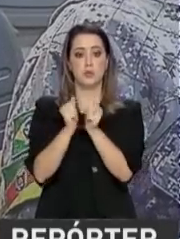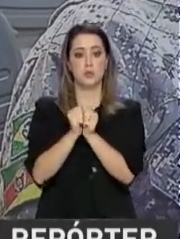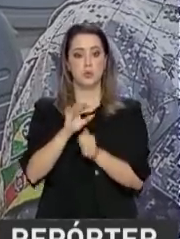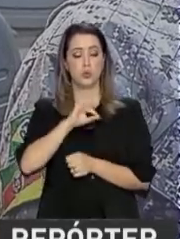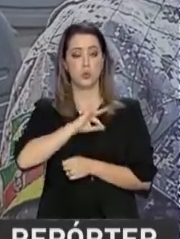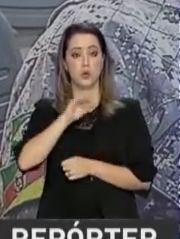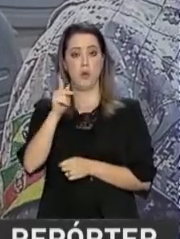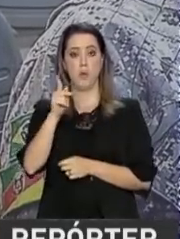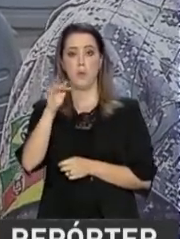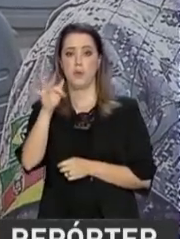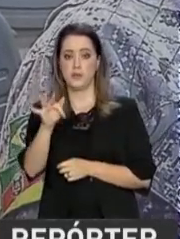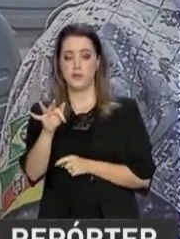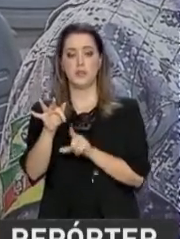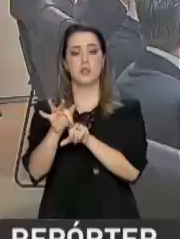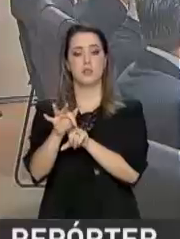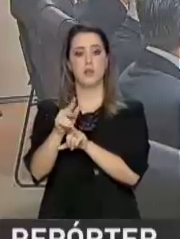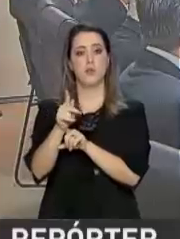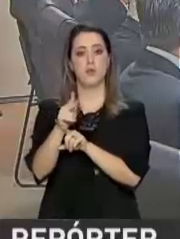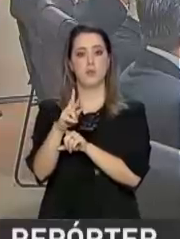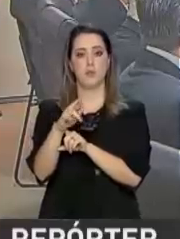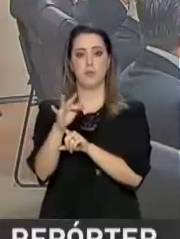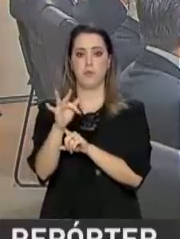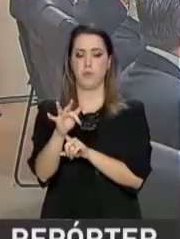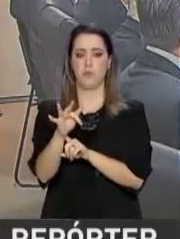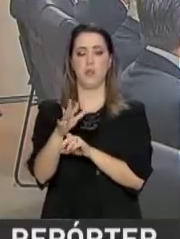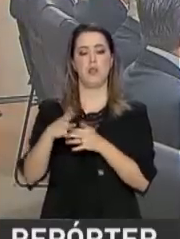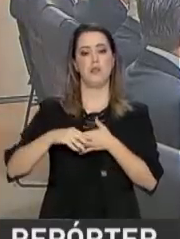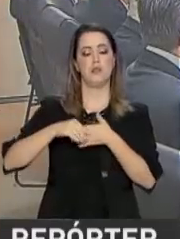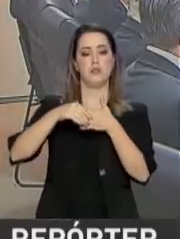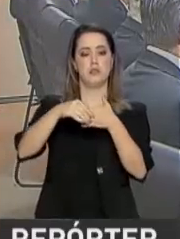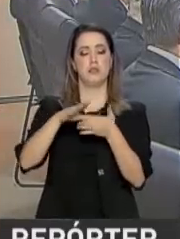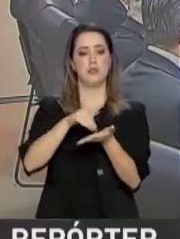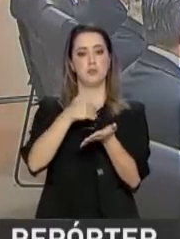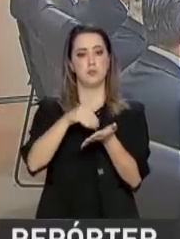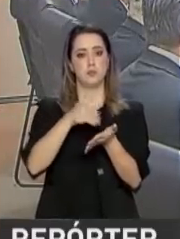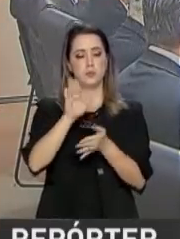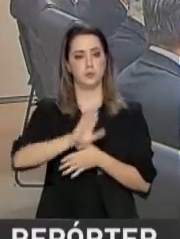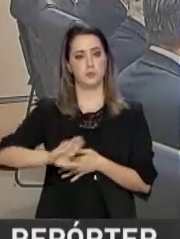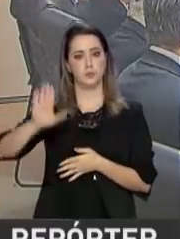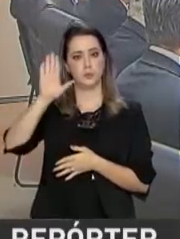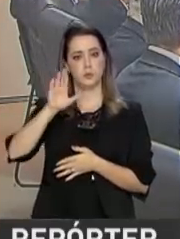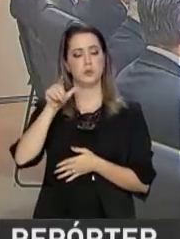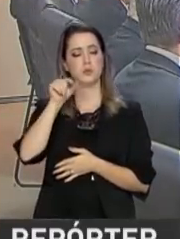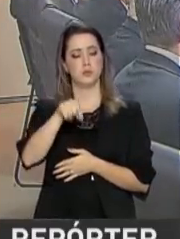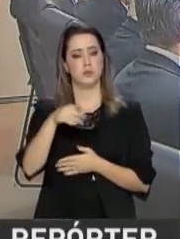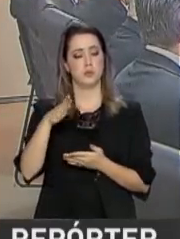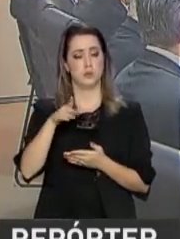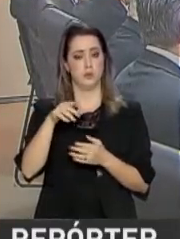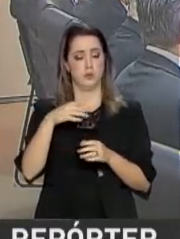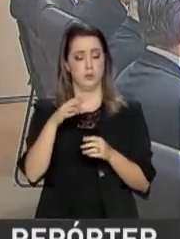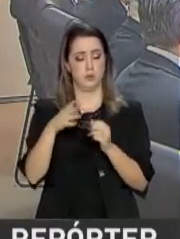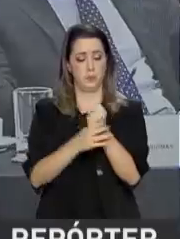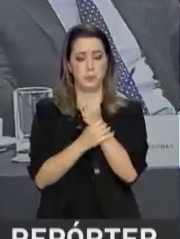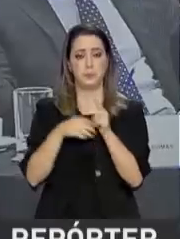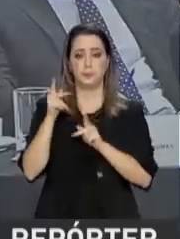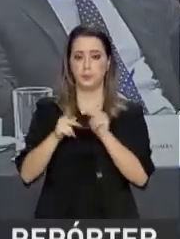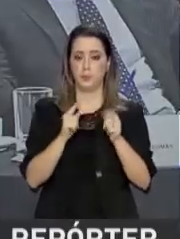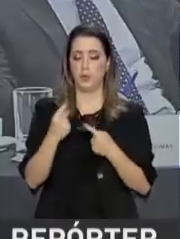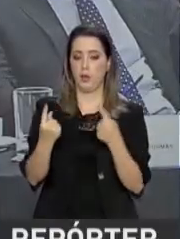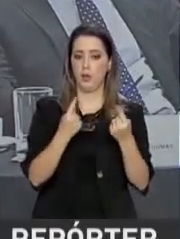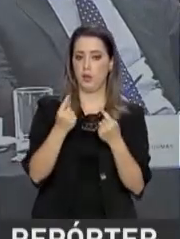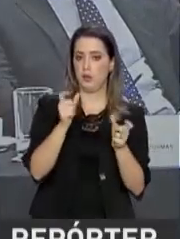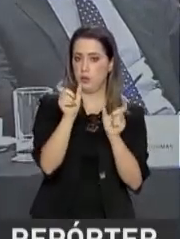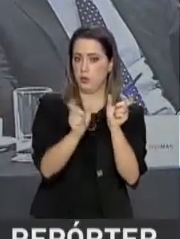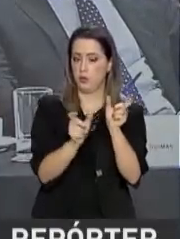e rodoviária federal sob a coordenação da secretaria nacional de segurança pública cada estado vai ter um